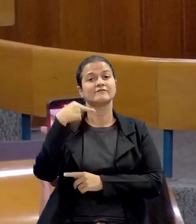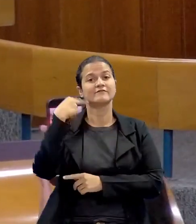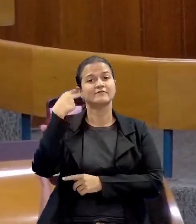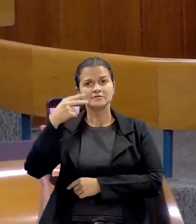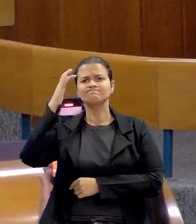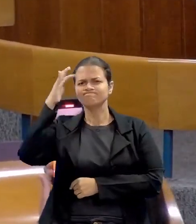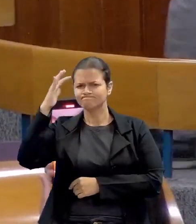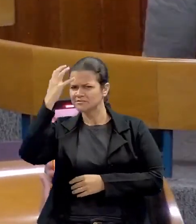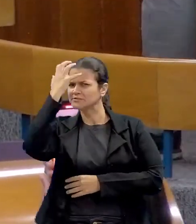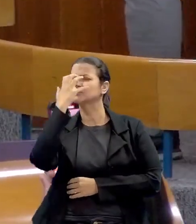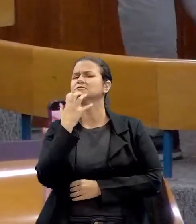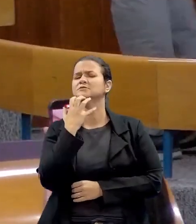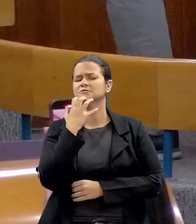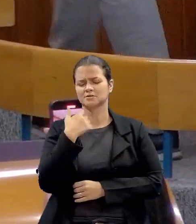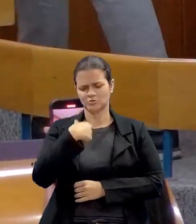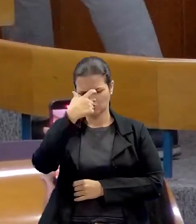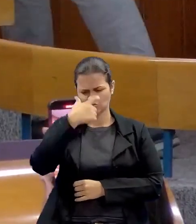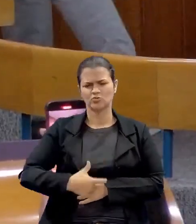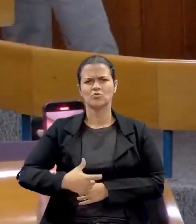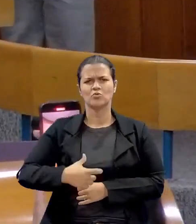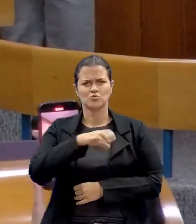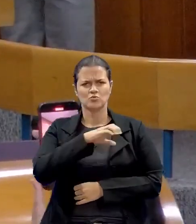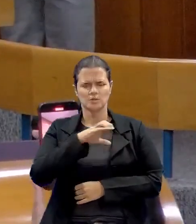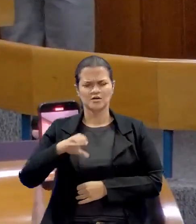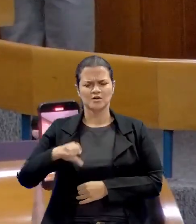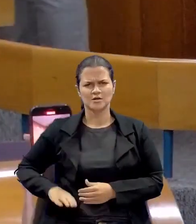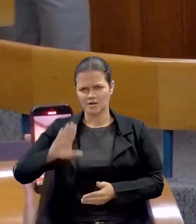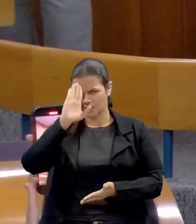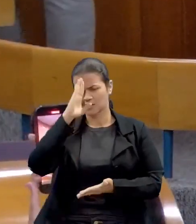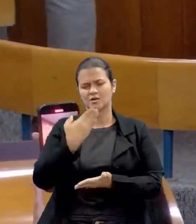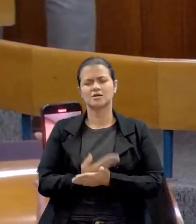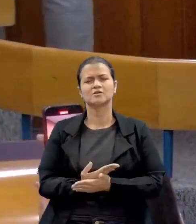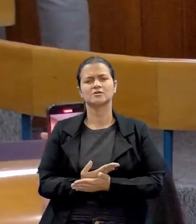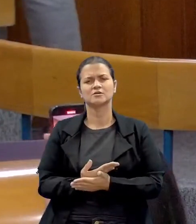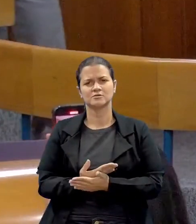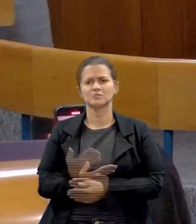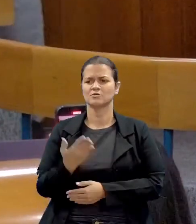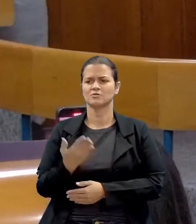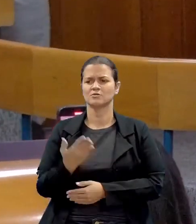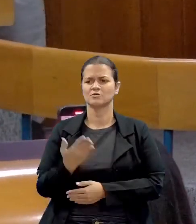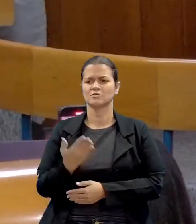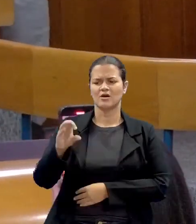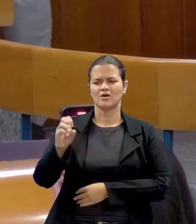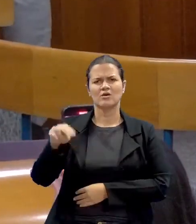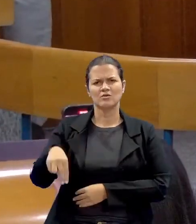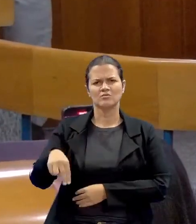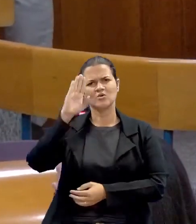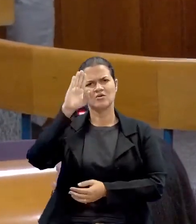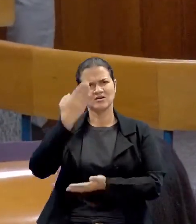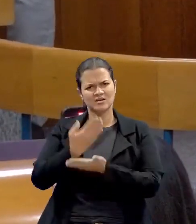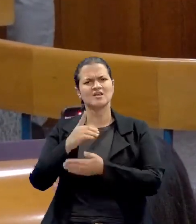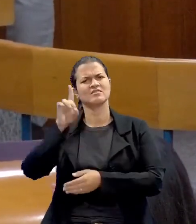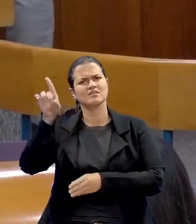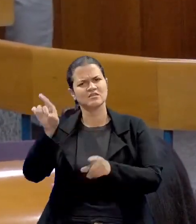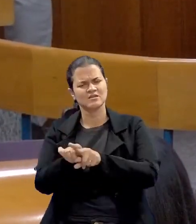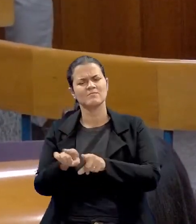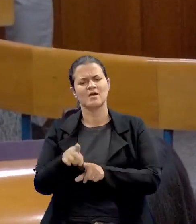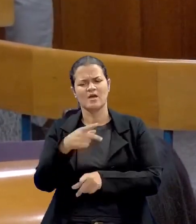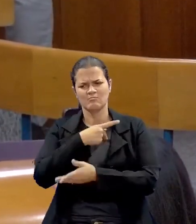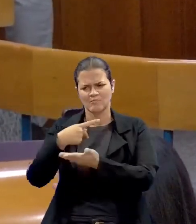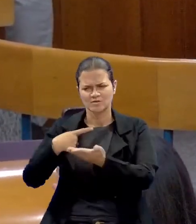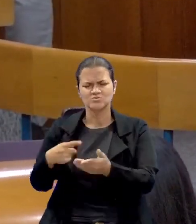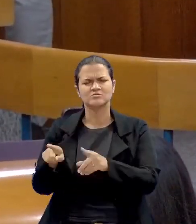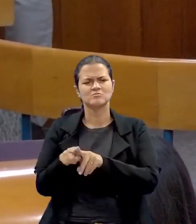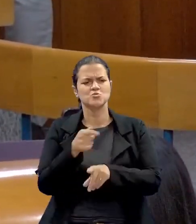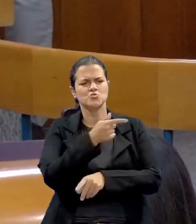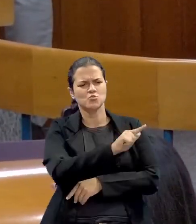séria. Eu, como cristão, vereador Elton, você, como pastor, homem de Deus, e como outros também, que